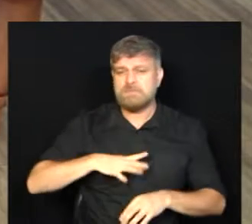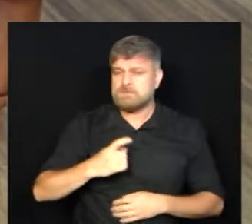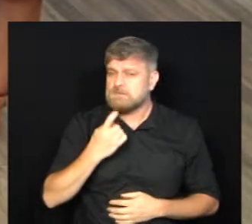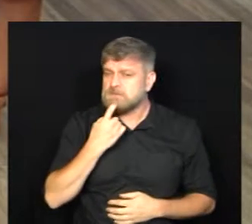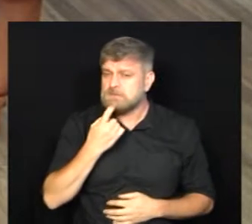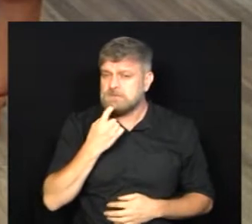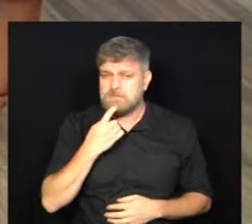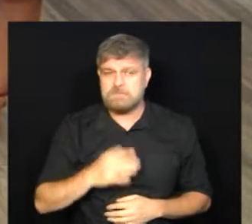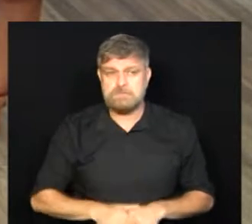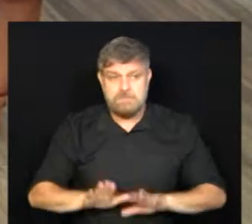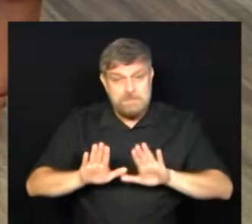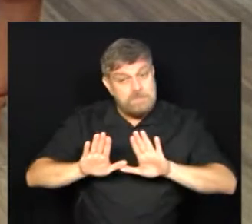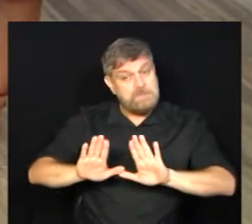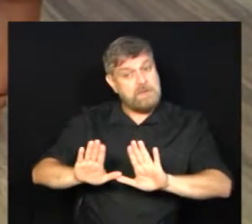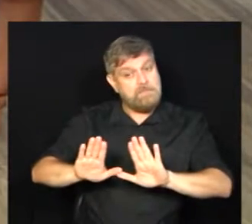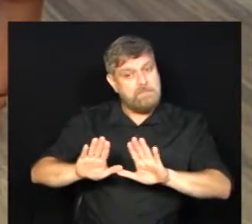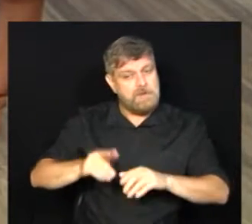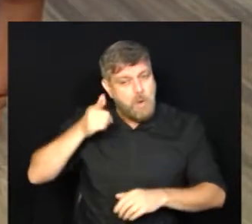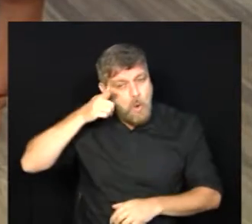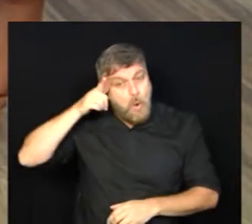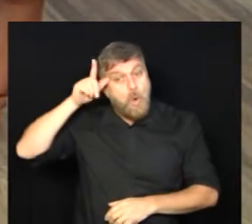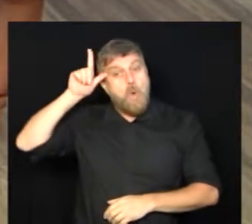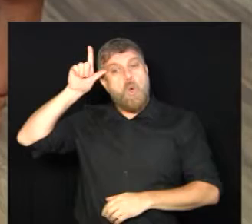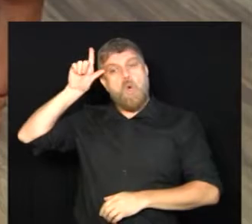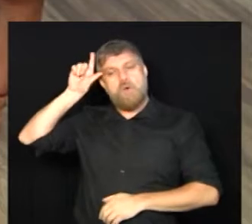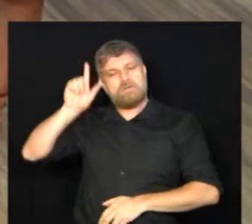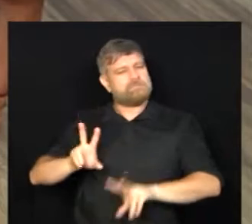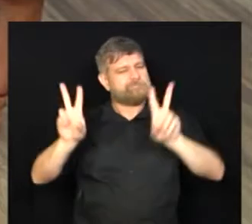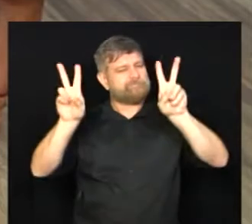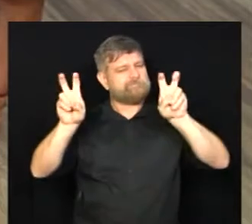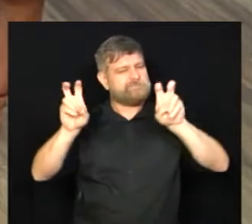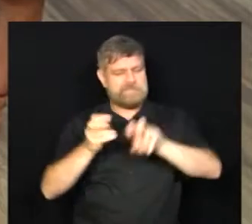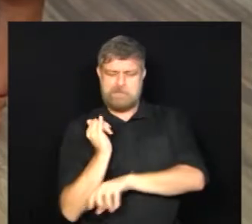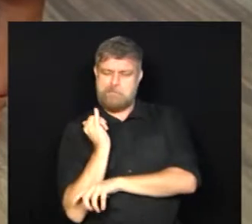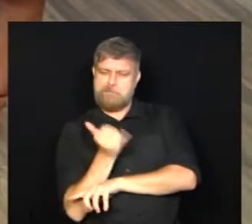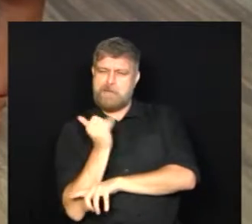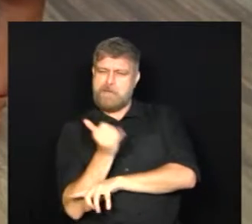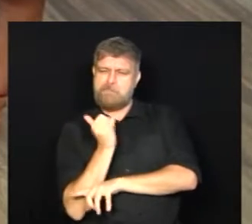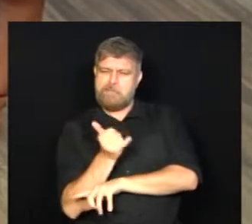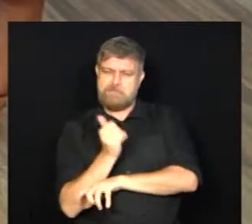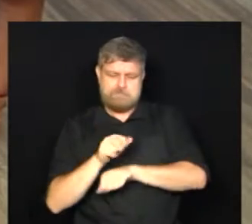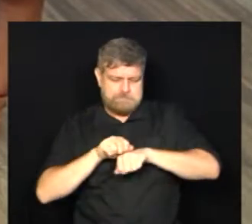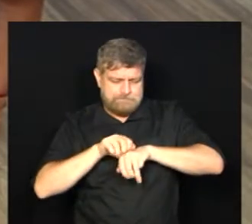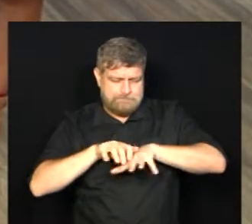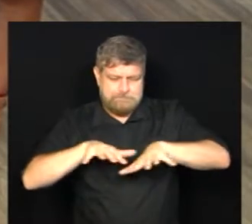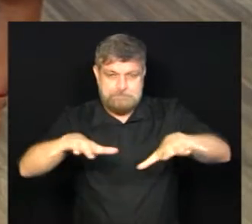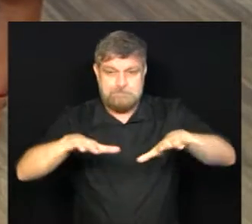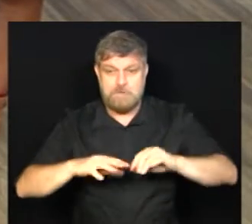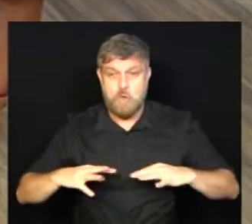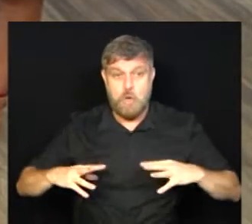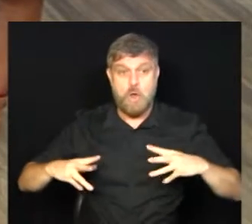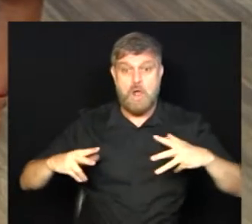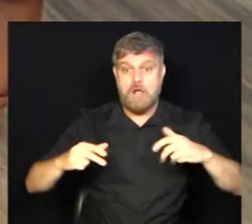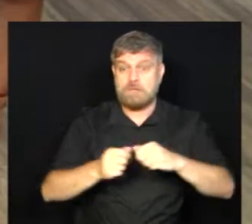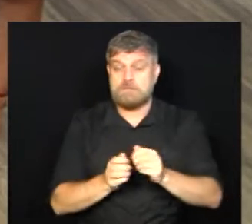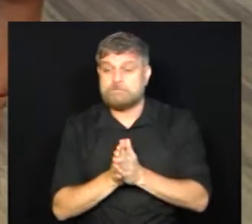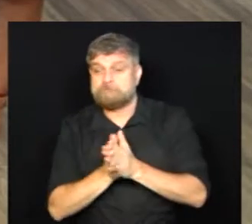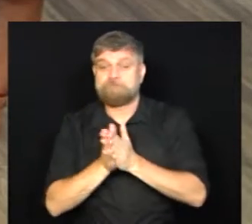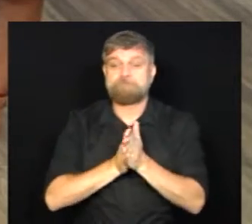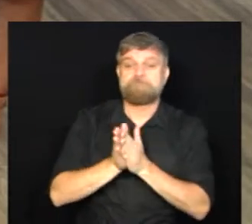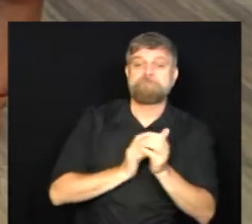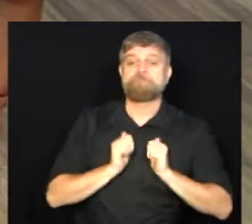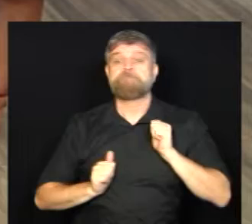cidade. Mas ontem, o assunto que tomou conta, que era o que todo mundo estava